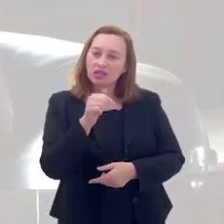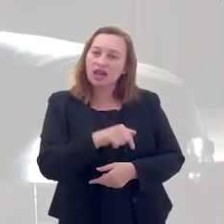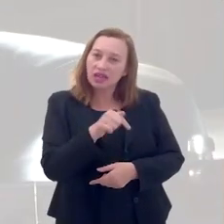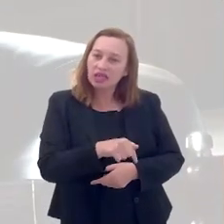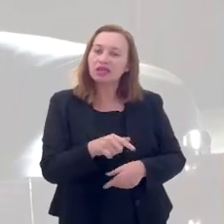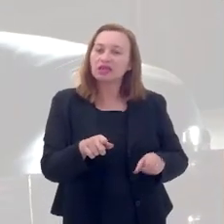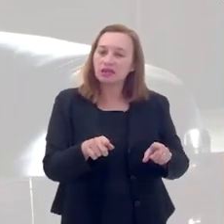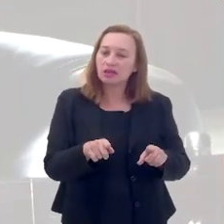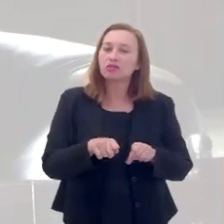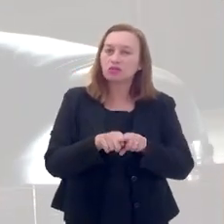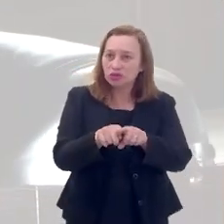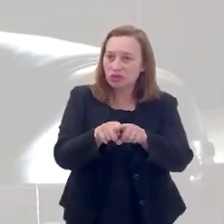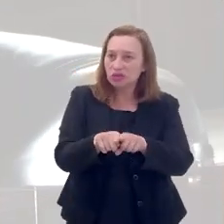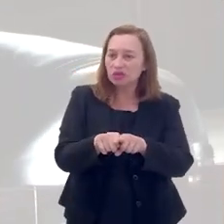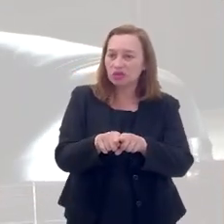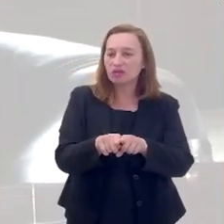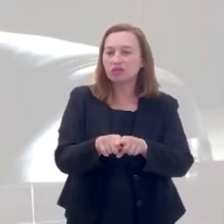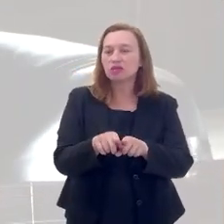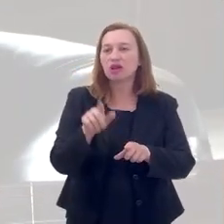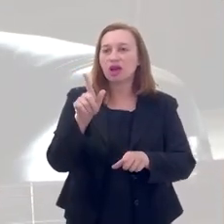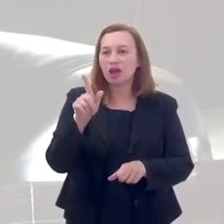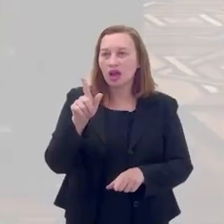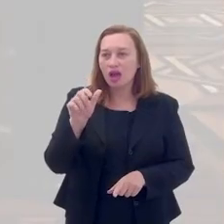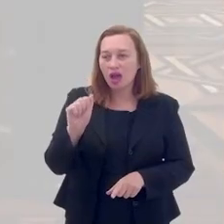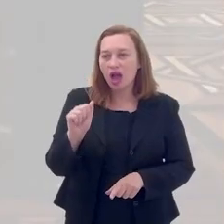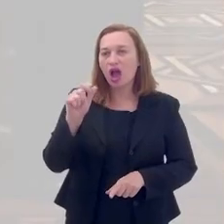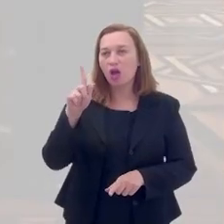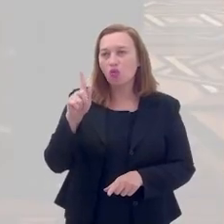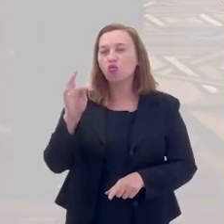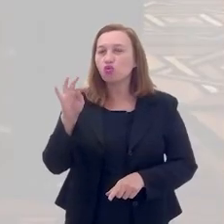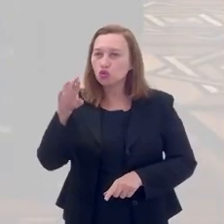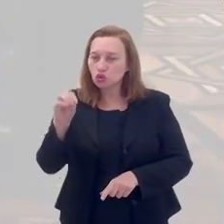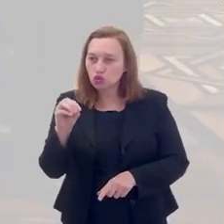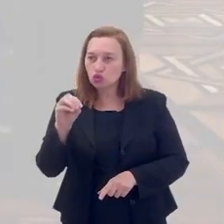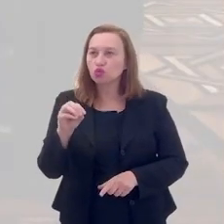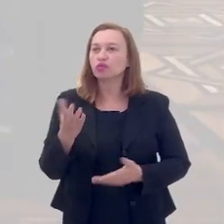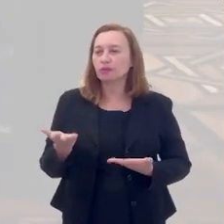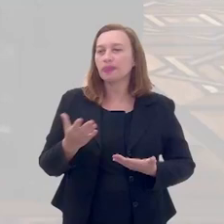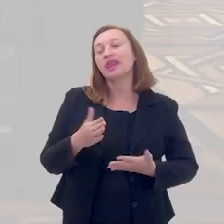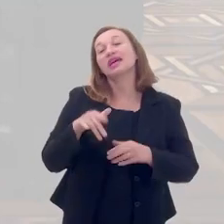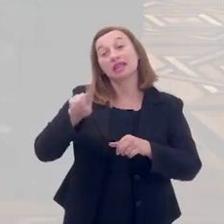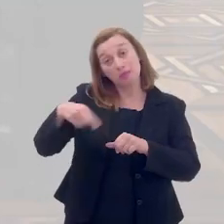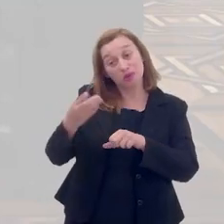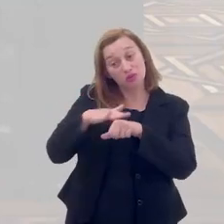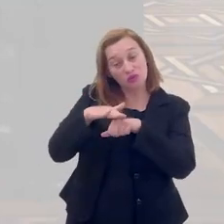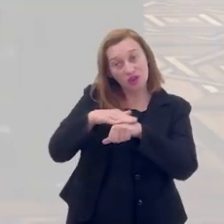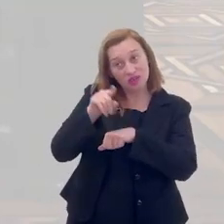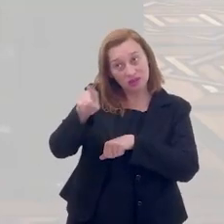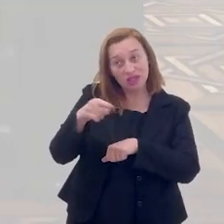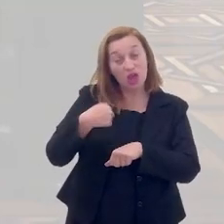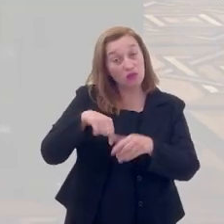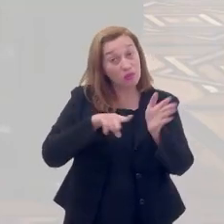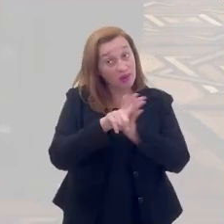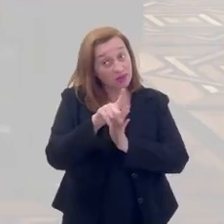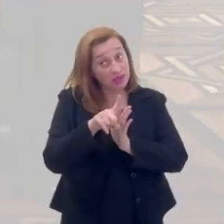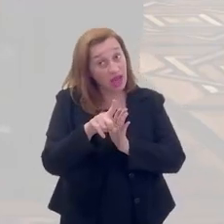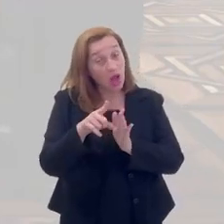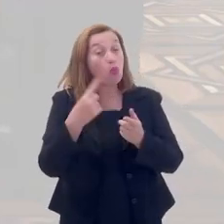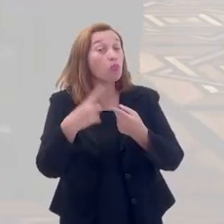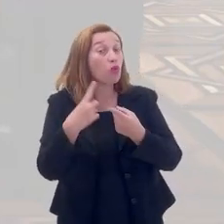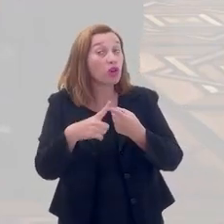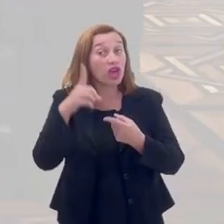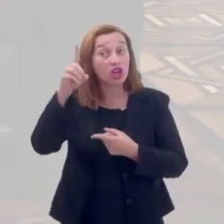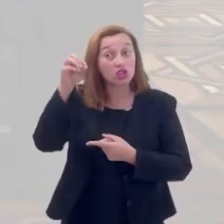também tá com a gente que foi aquele que conversou mas o Augusto paciente depois conversa com você eu fui perguntar o porquê